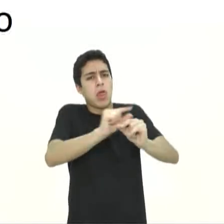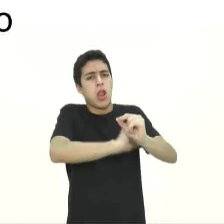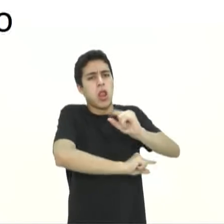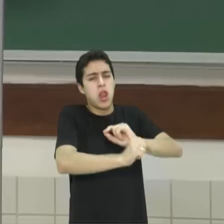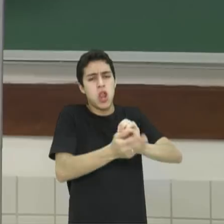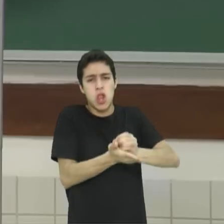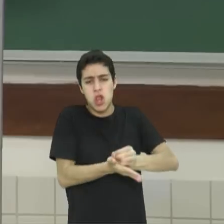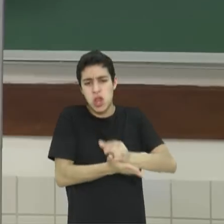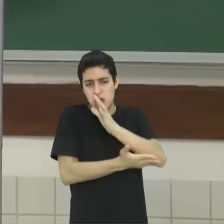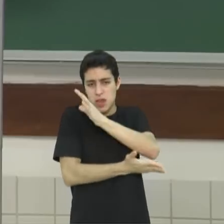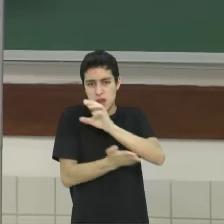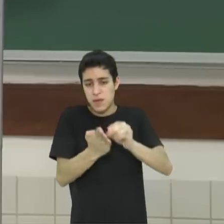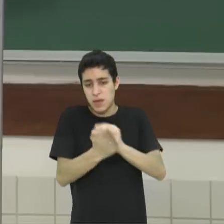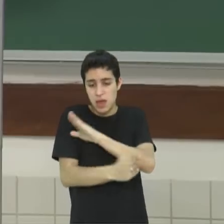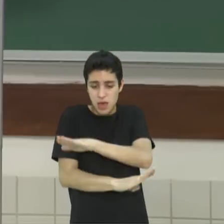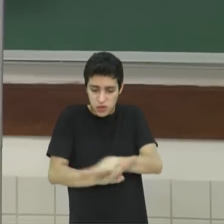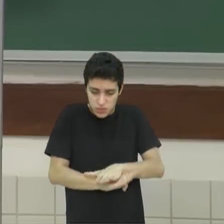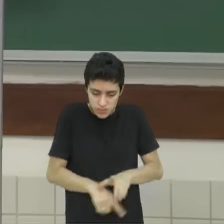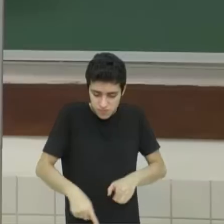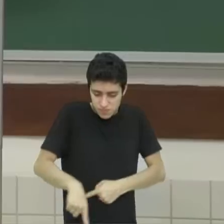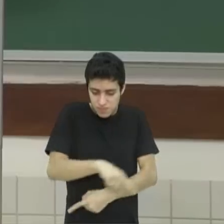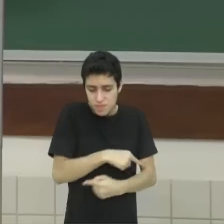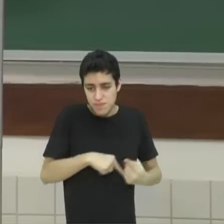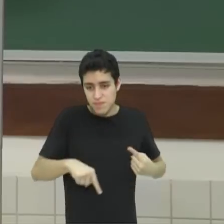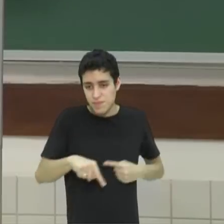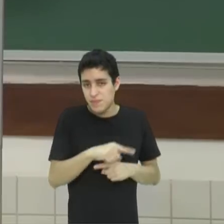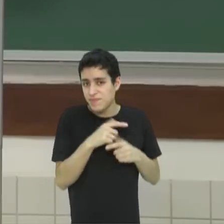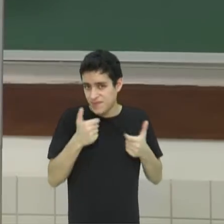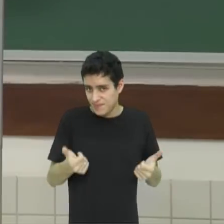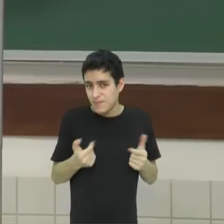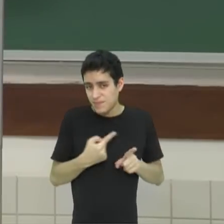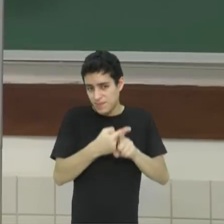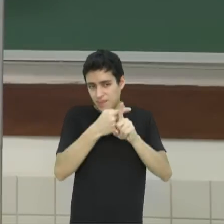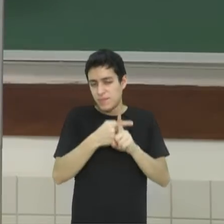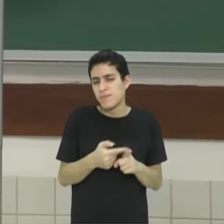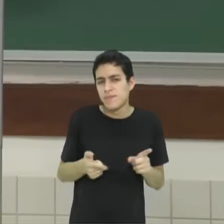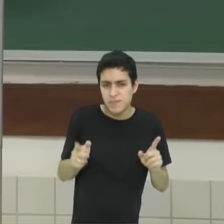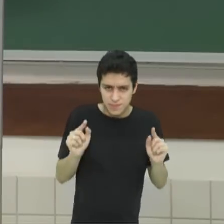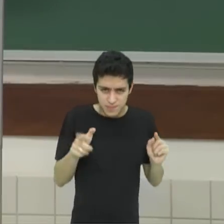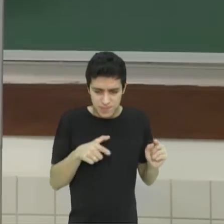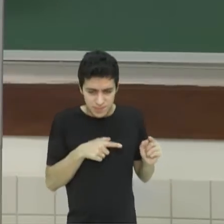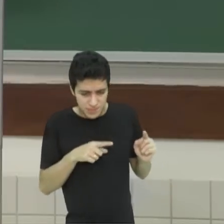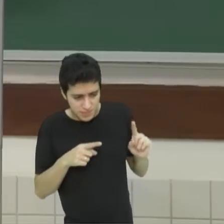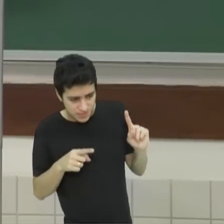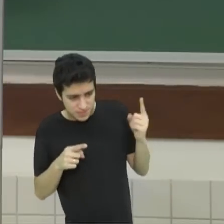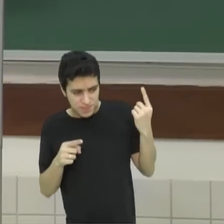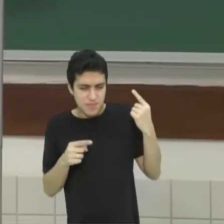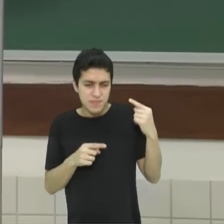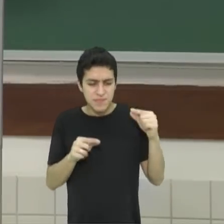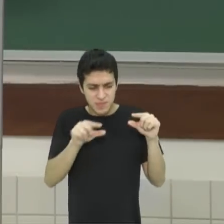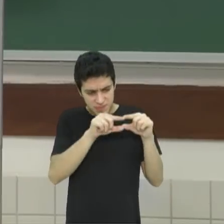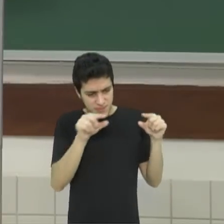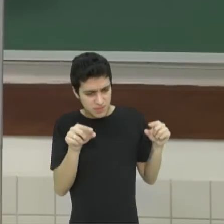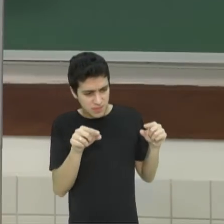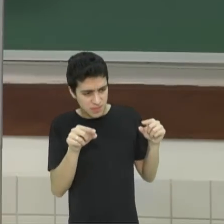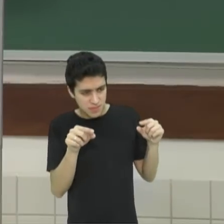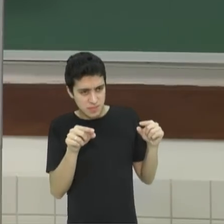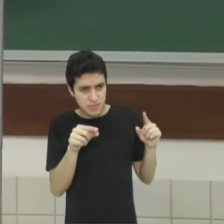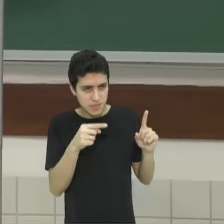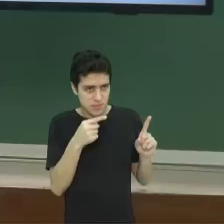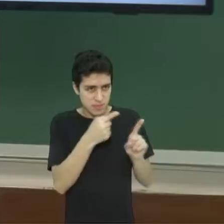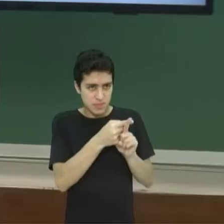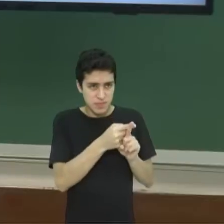digestão. É uma ideia positiva. Ajudar na digestão, positivo. Então, nós temos uma primeira ideia negativa,